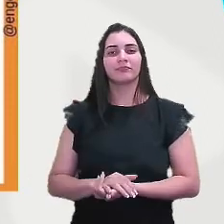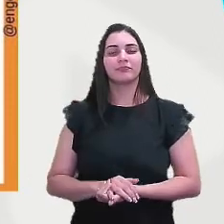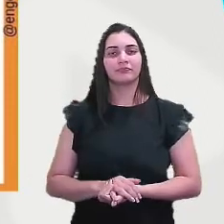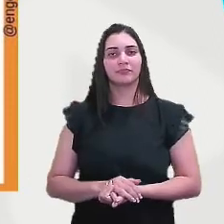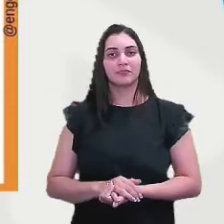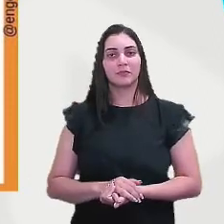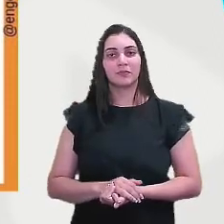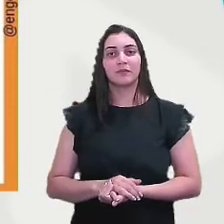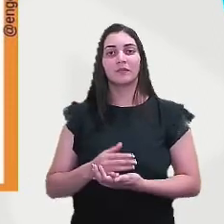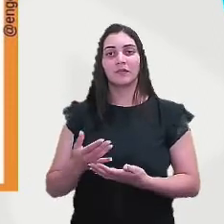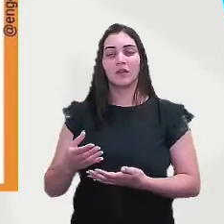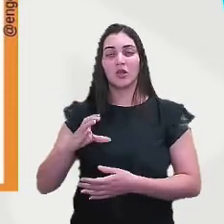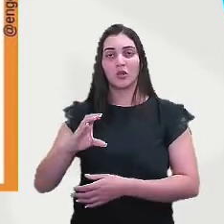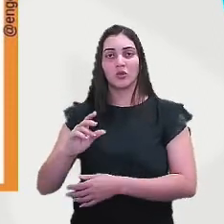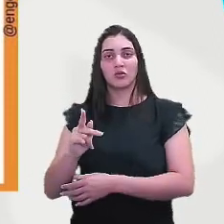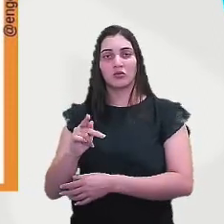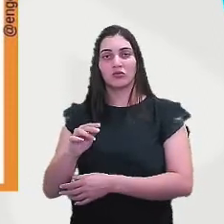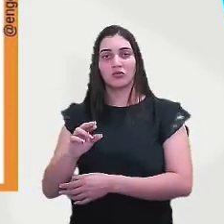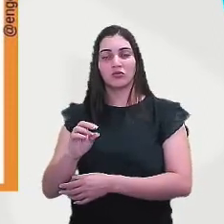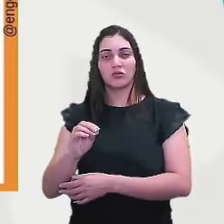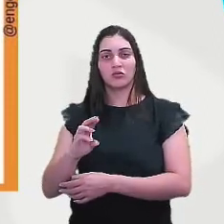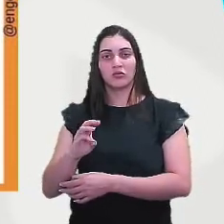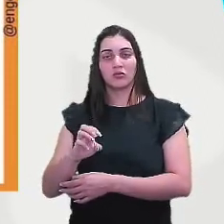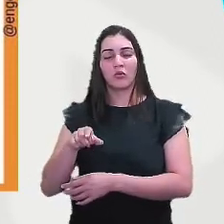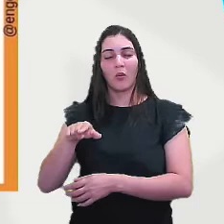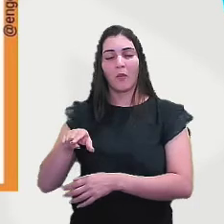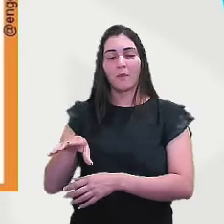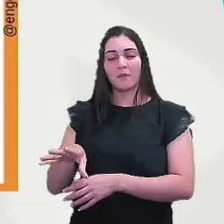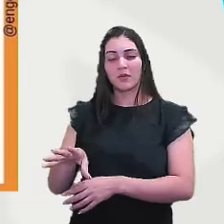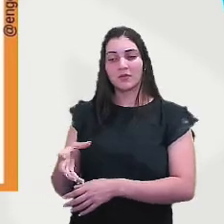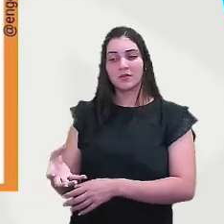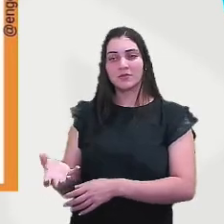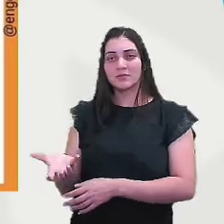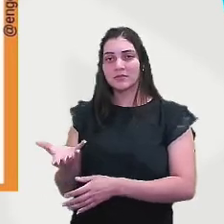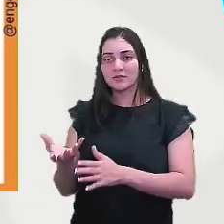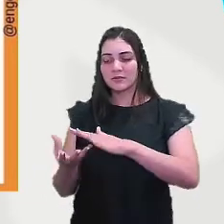extremamente importante. Chorume captado e tratado. Então, o chorume,